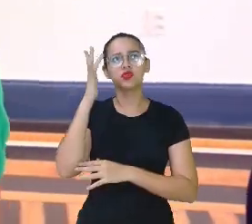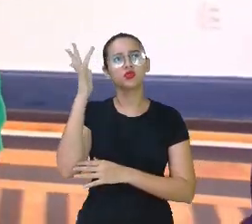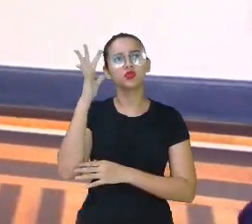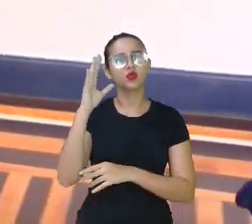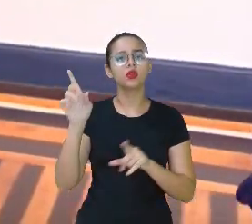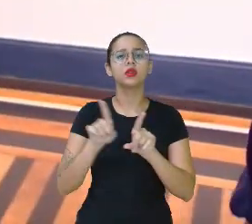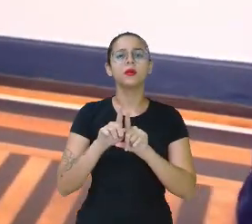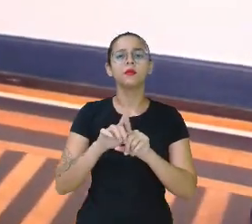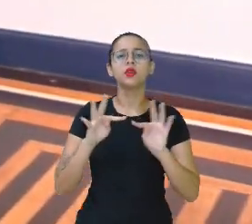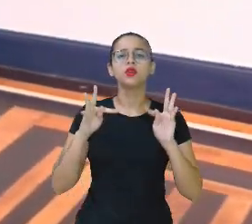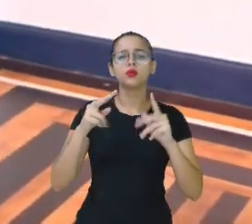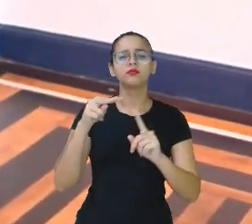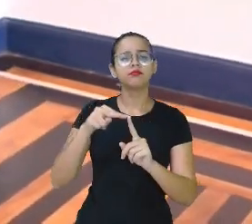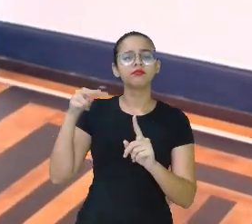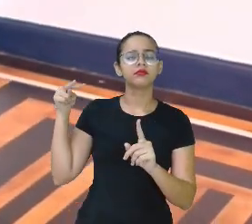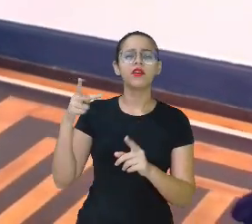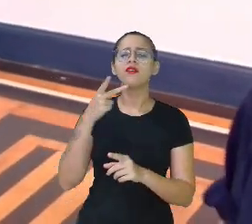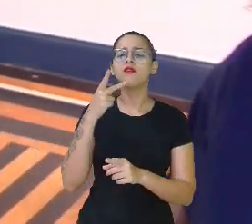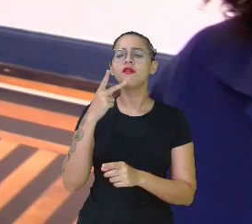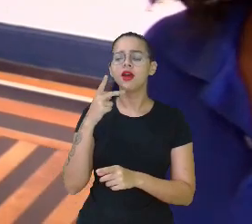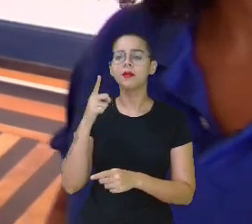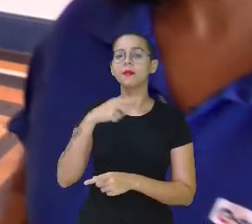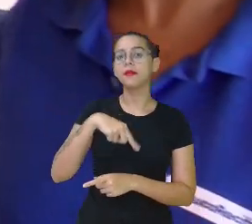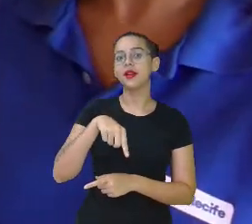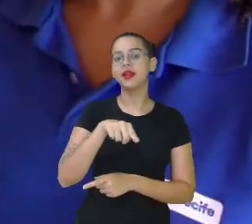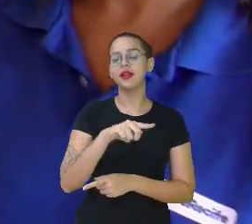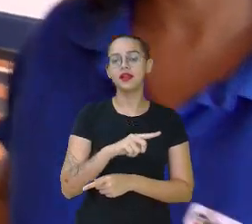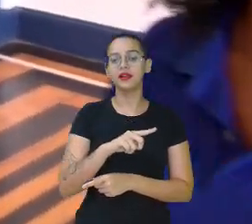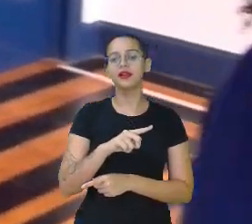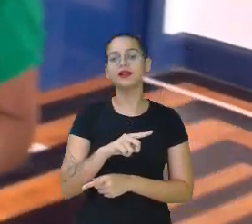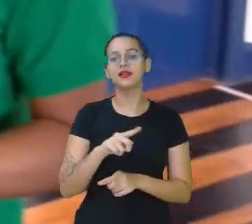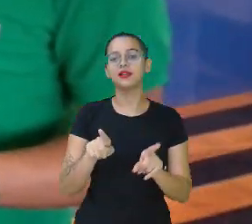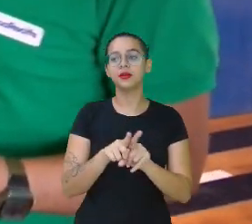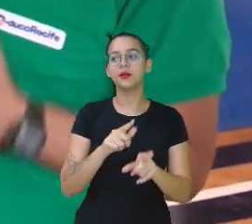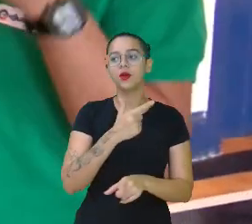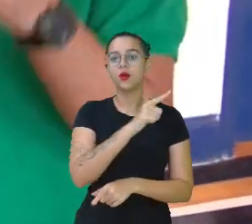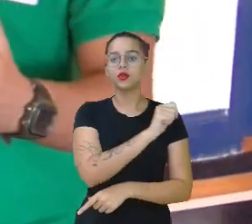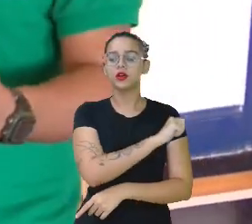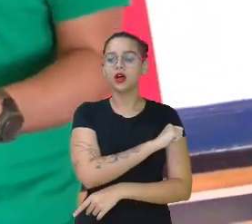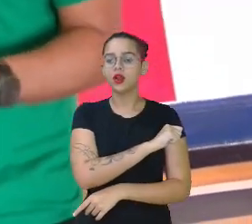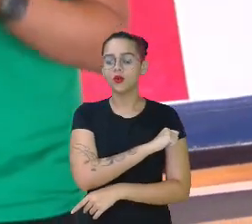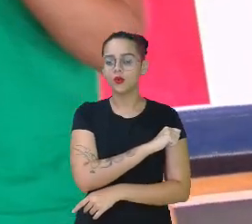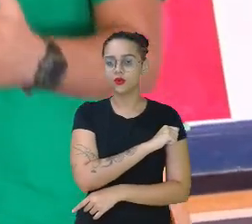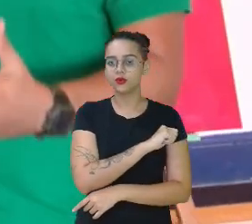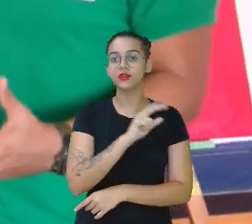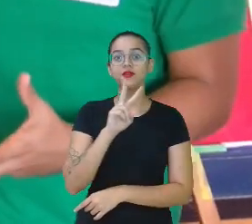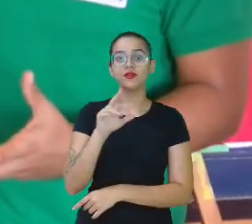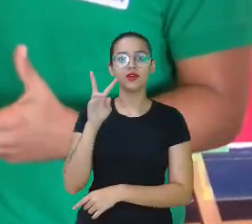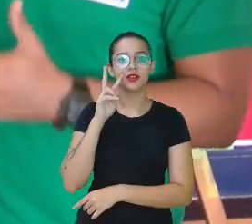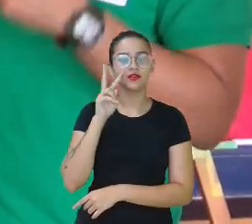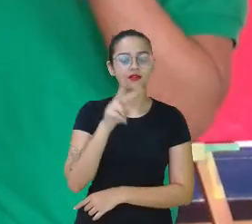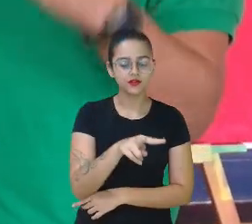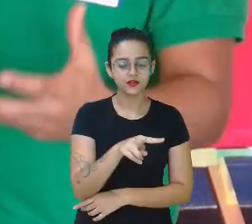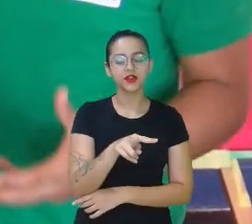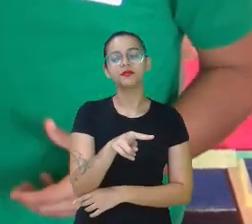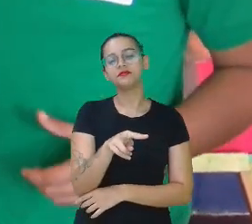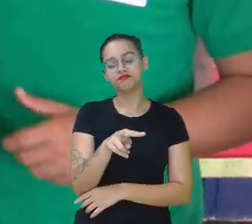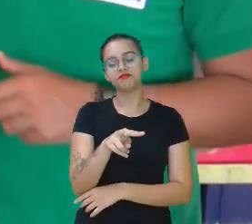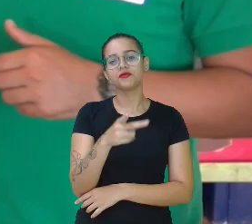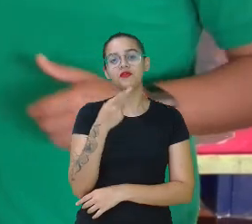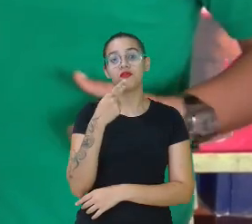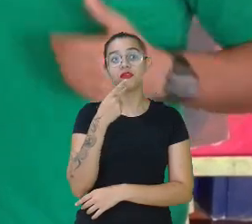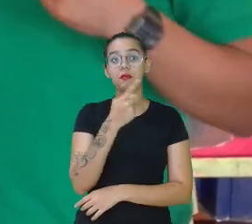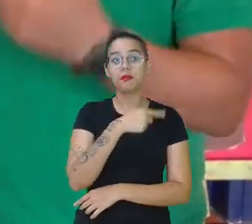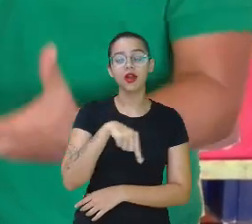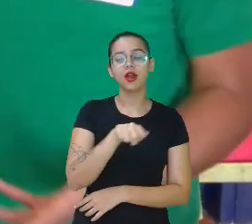essas perspectivas. Fala para ele e para os outros alunos que vão te ouvir, que vão te ver, né? Fala para eles